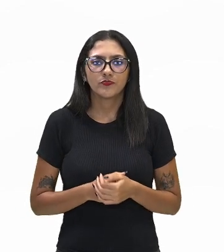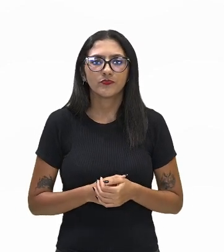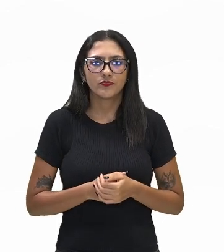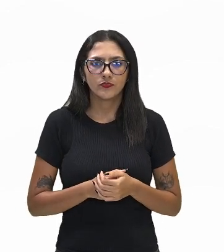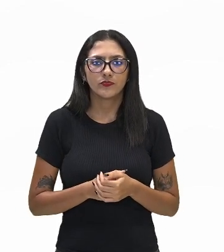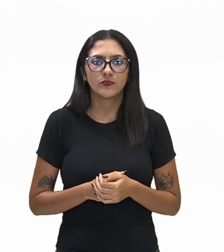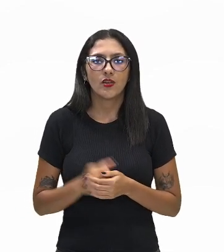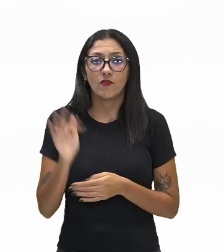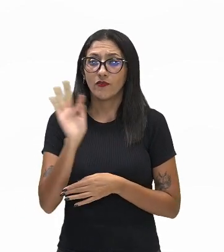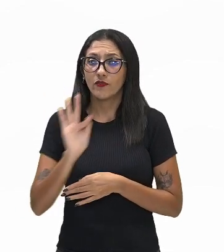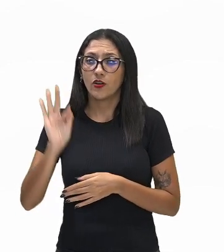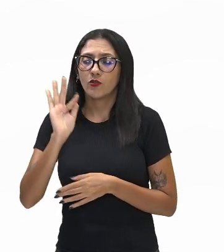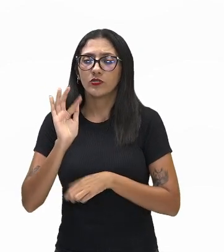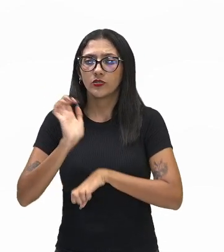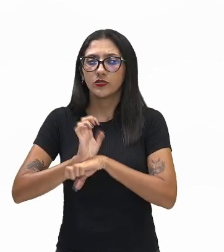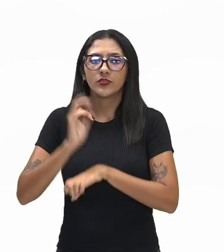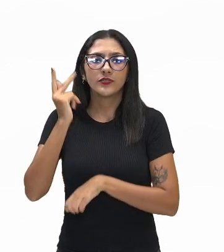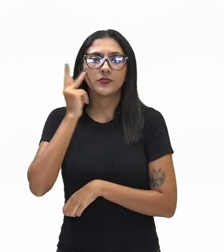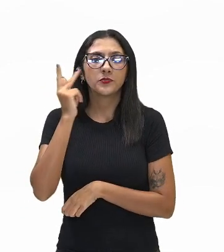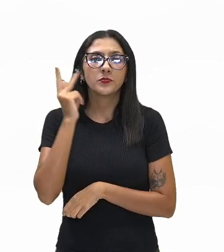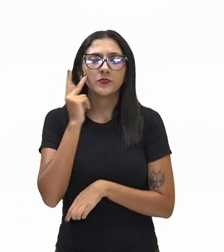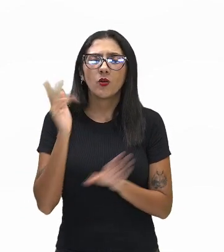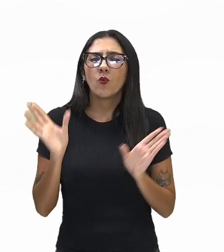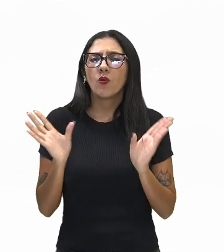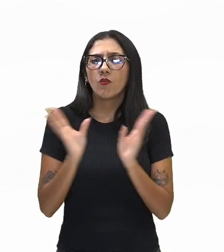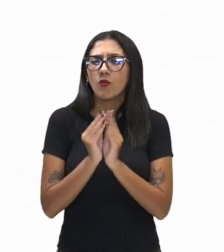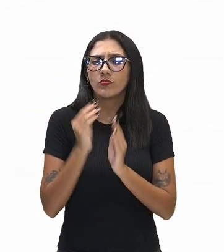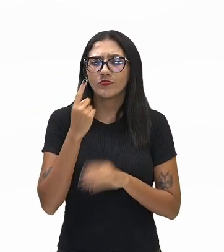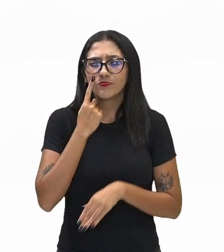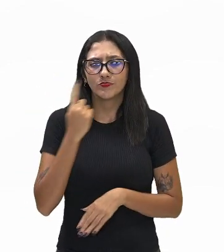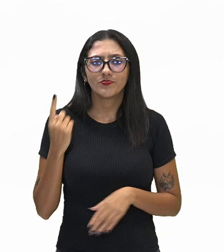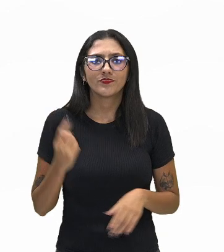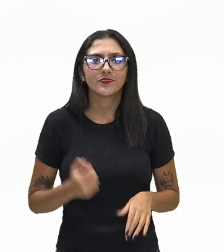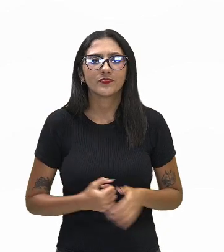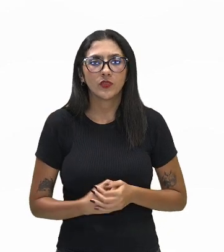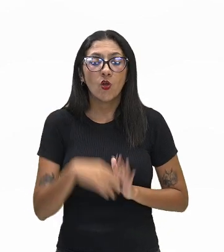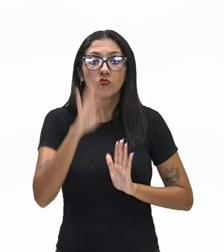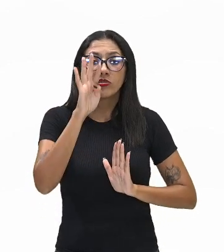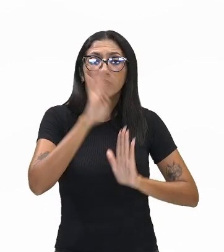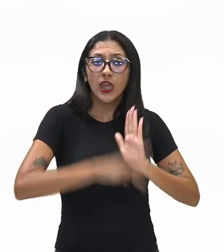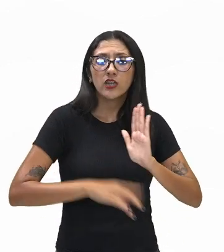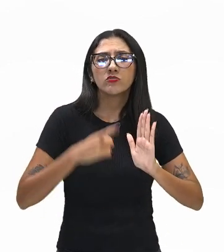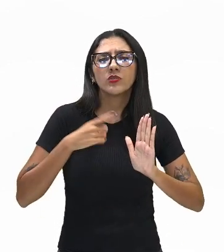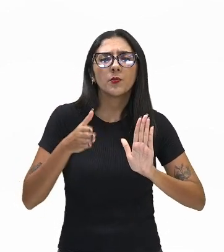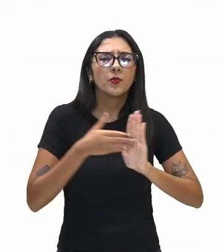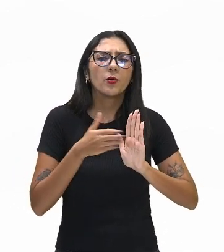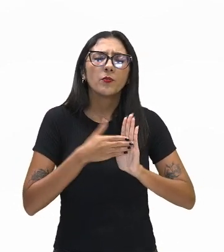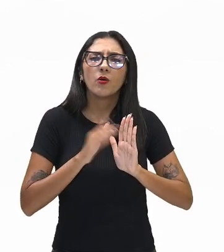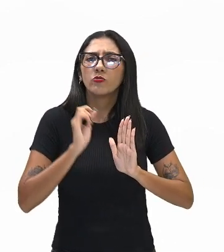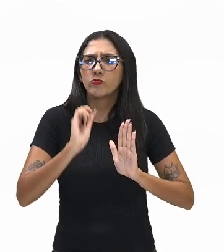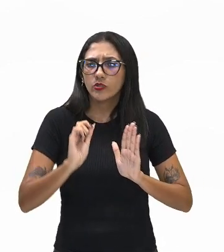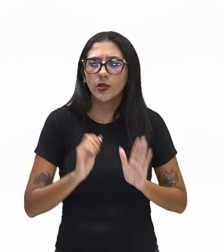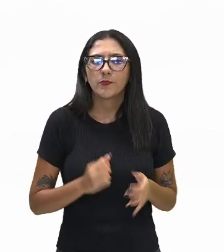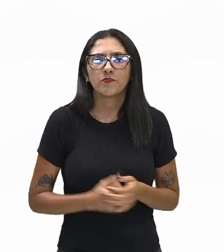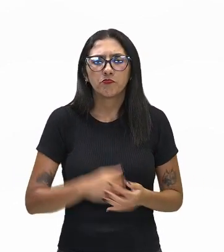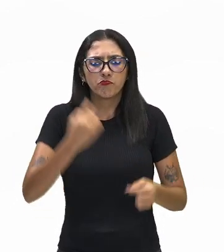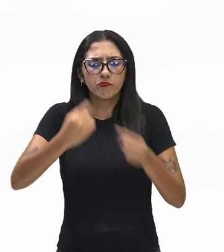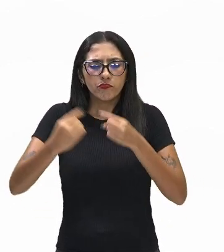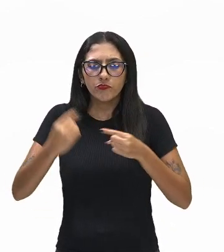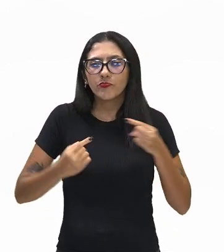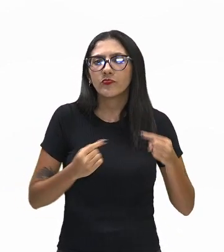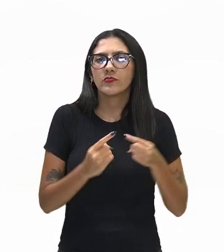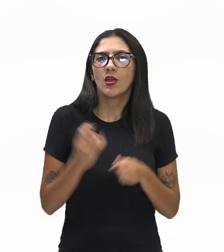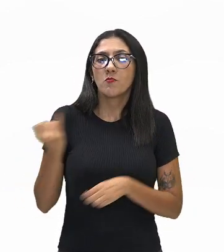Universidade de São Paulo. O resumo. O texto se propõe a discutir a importância